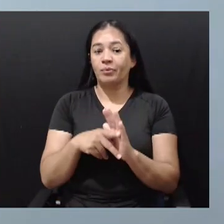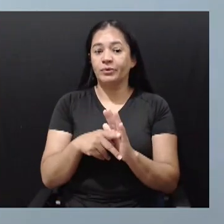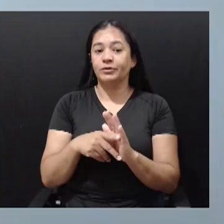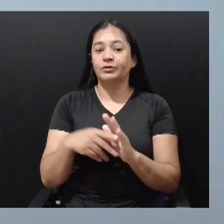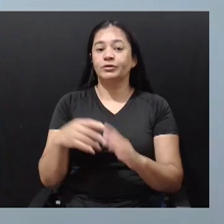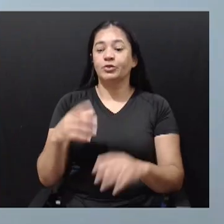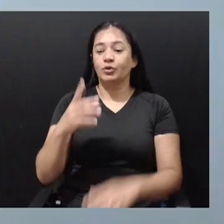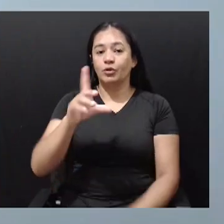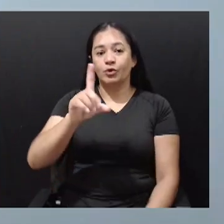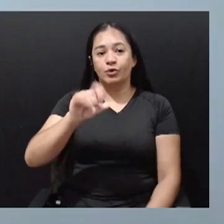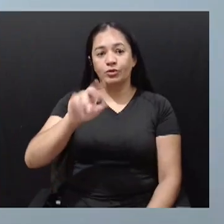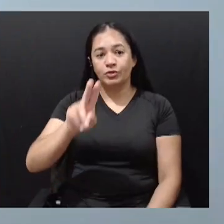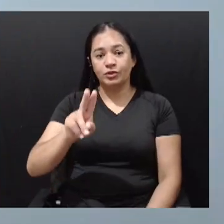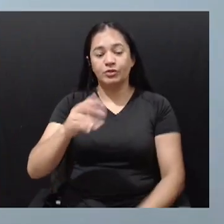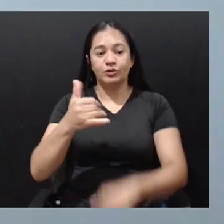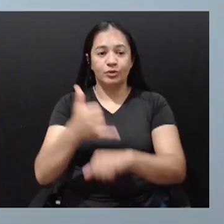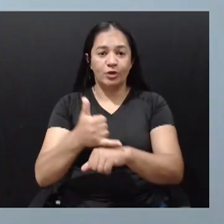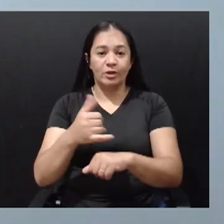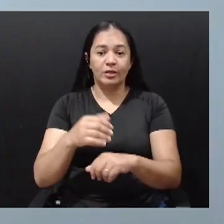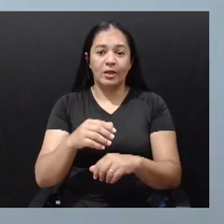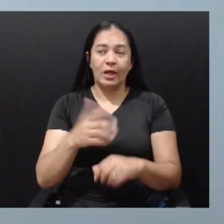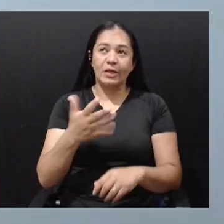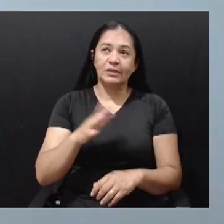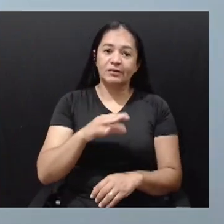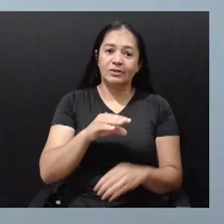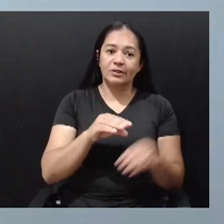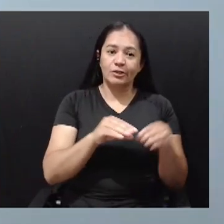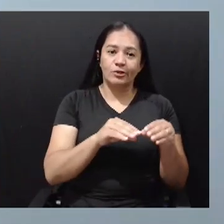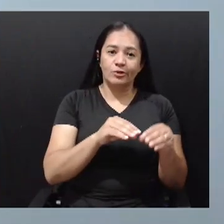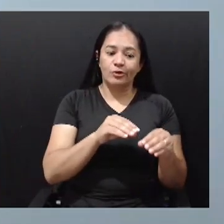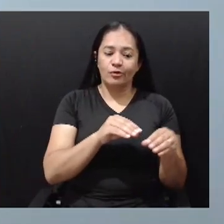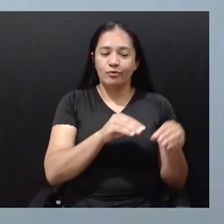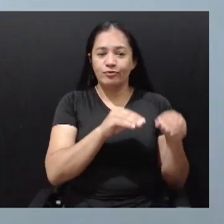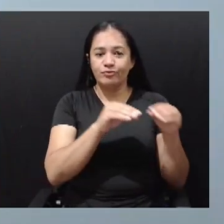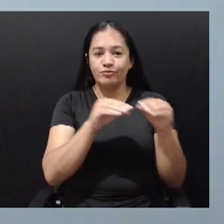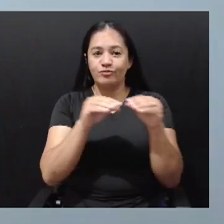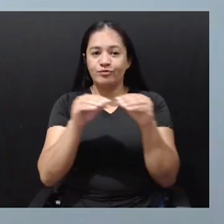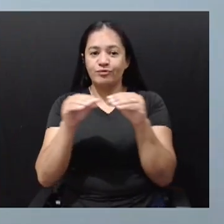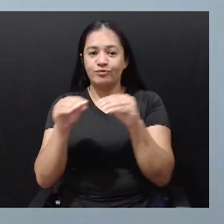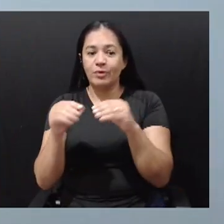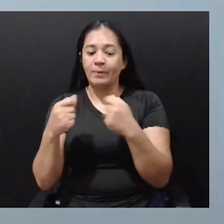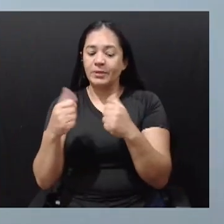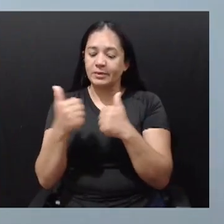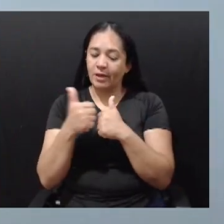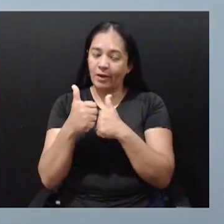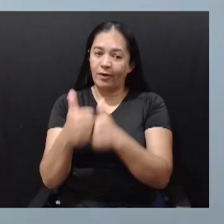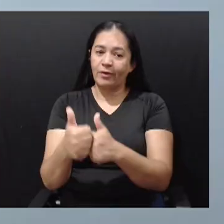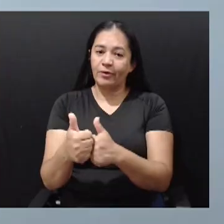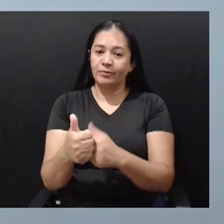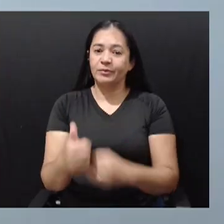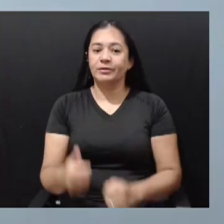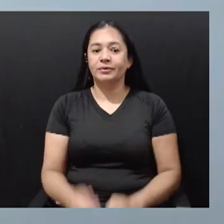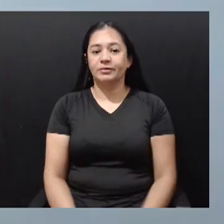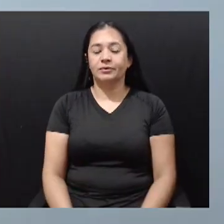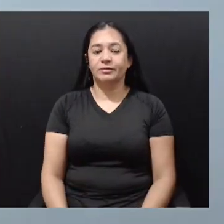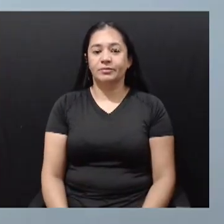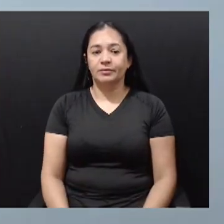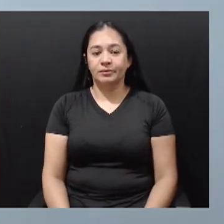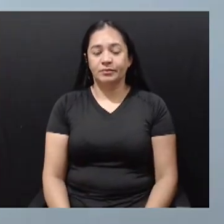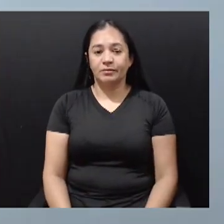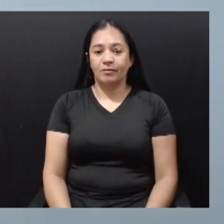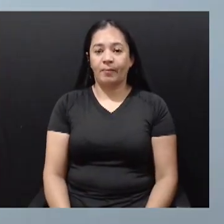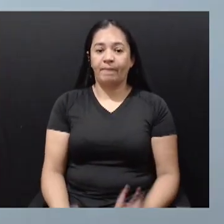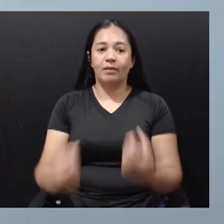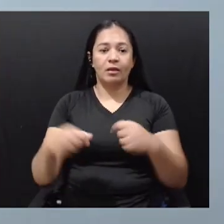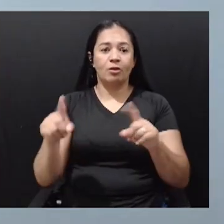de progesterona, você tem um acompanhamento sucinto após a inserção dele, que é feito ambulatorialmente, sem o uso de anestesia. Então,